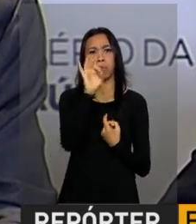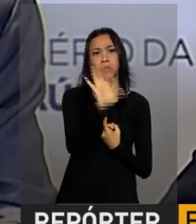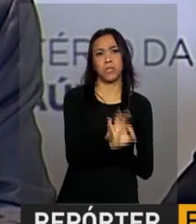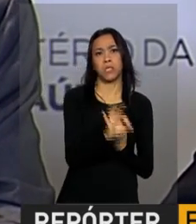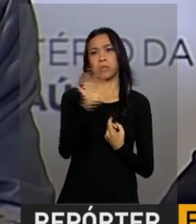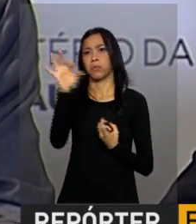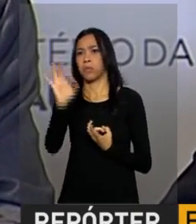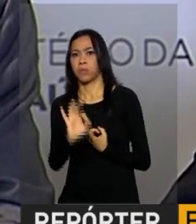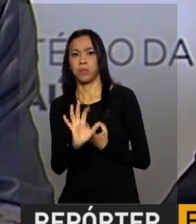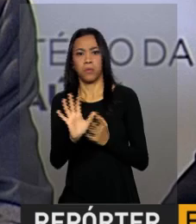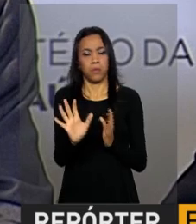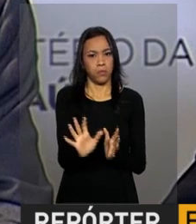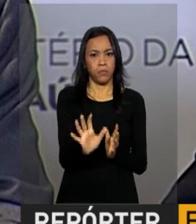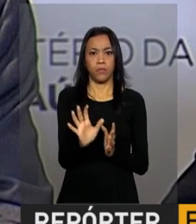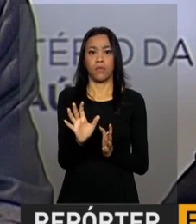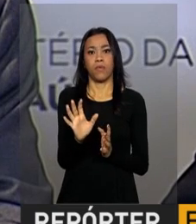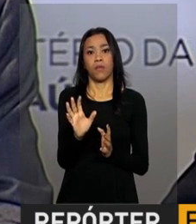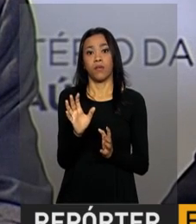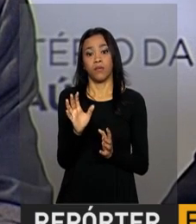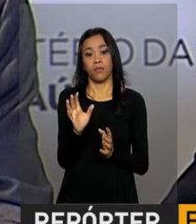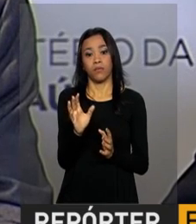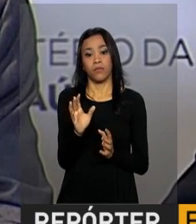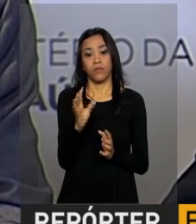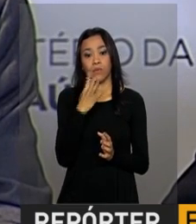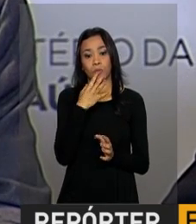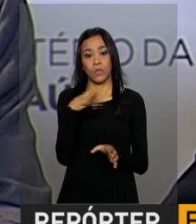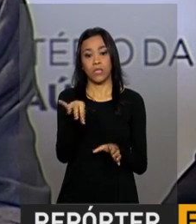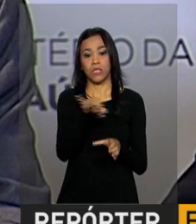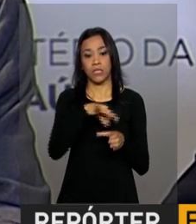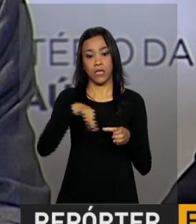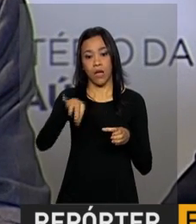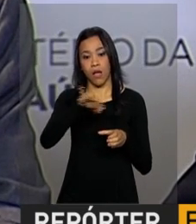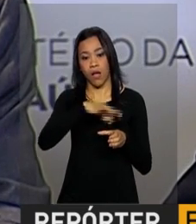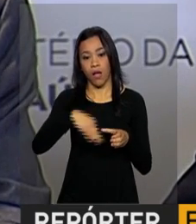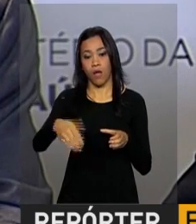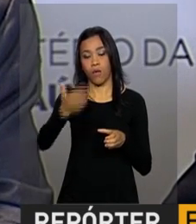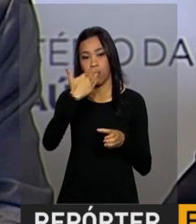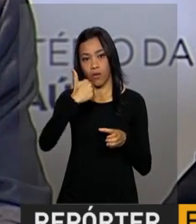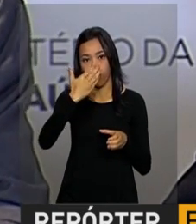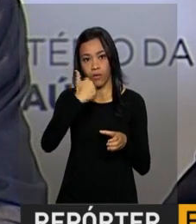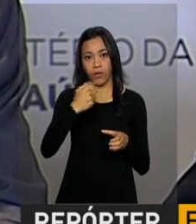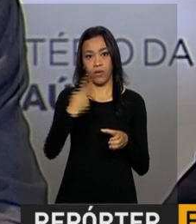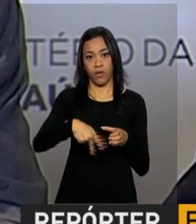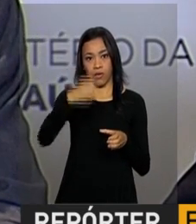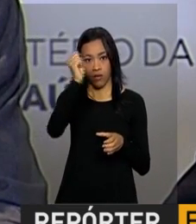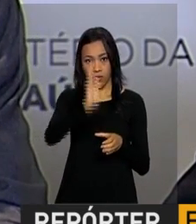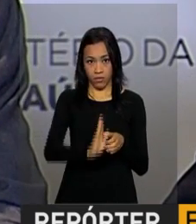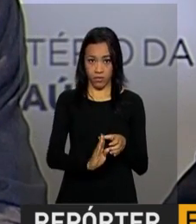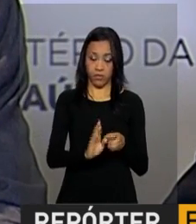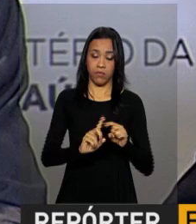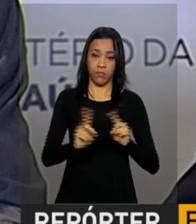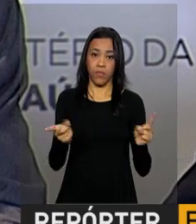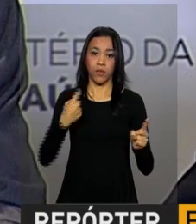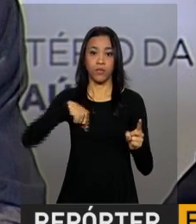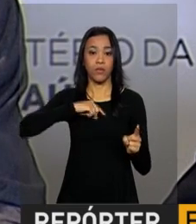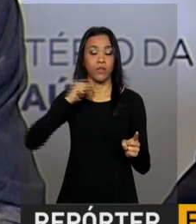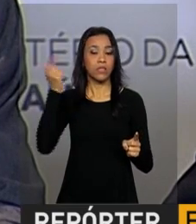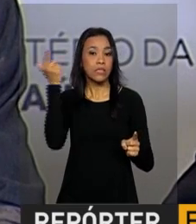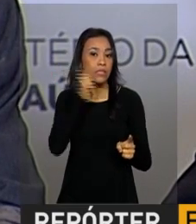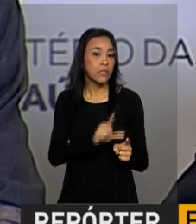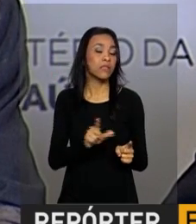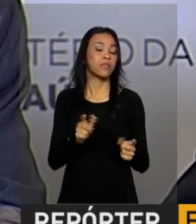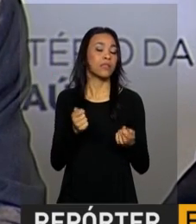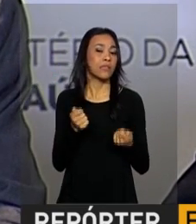e todo a perdão sal consumido no país mas tentamos eh fazer o